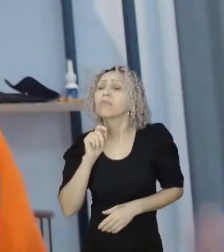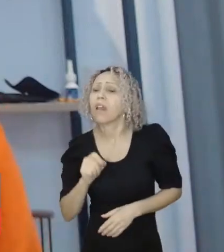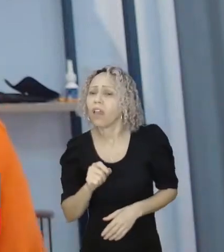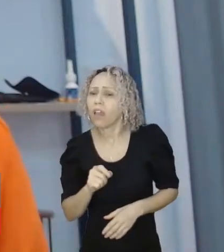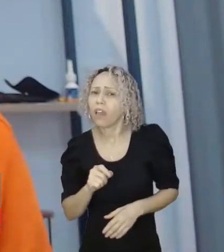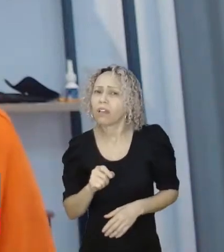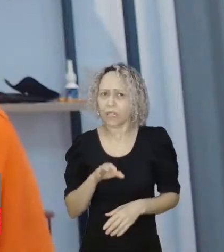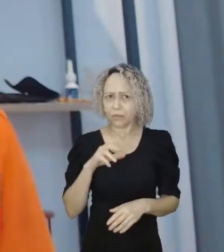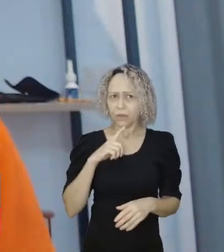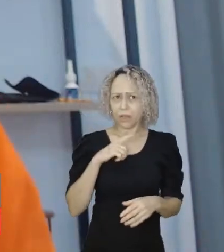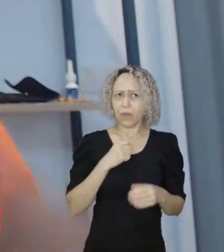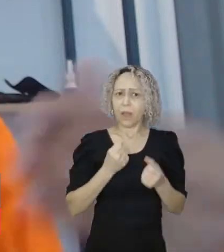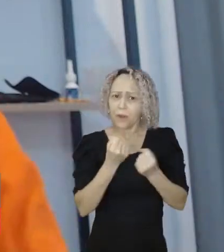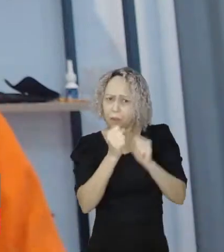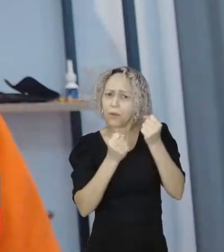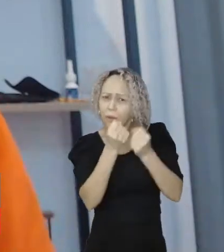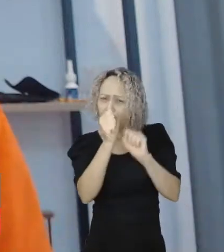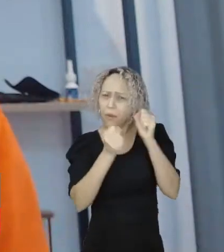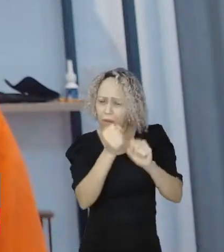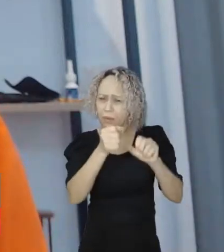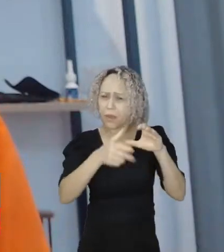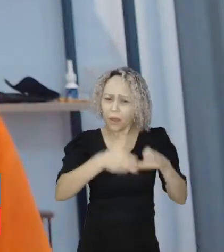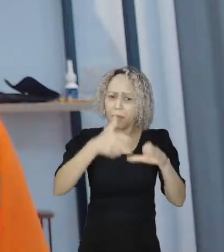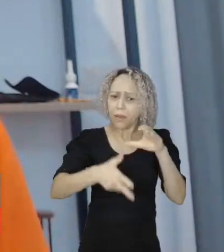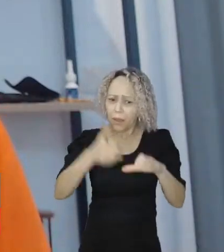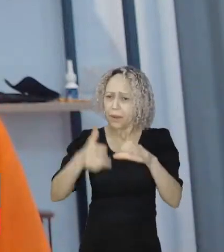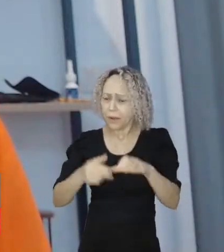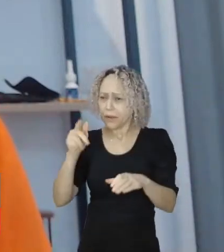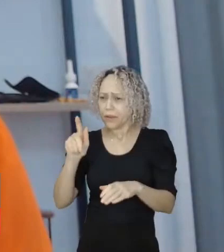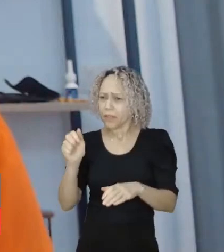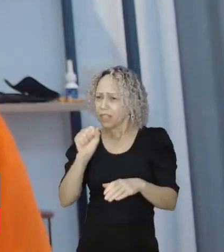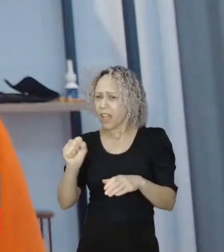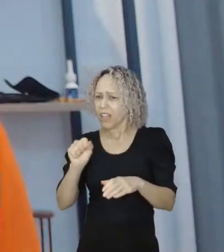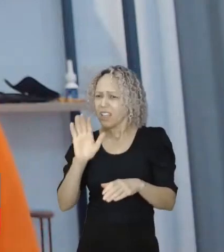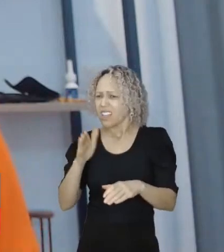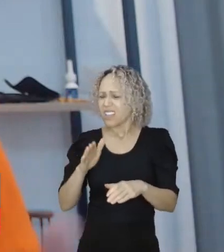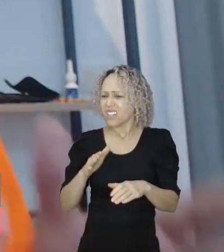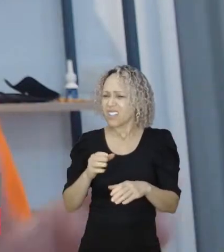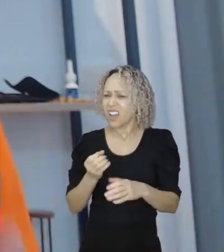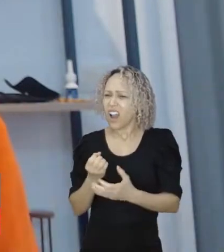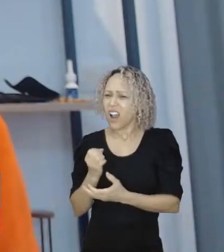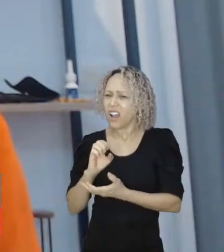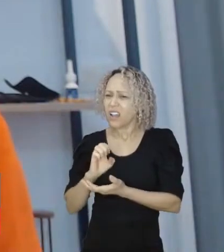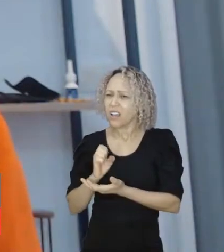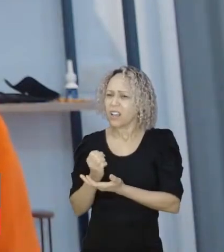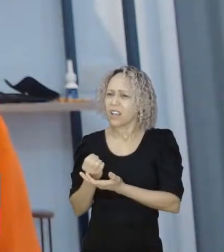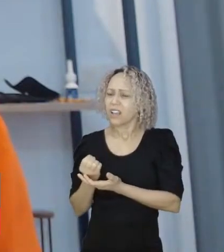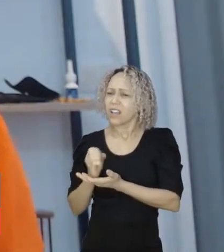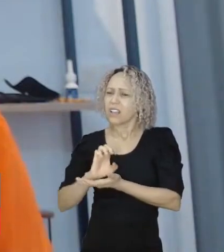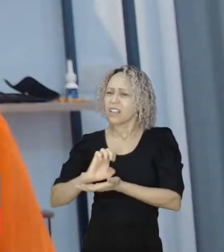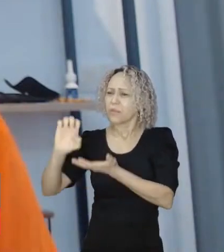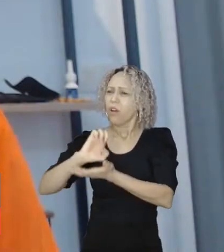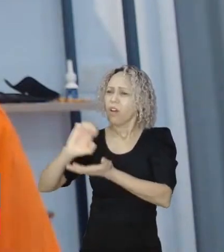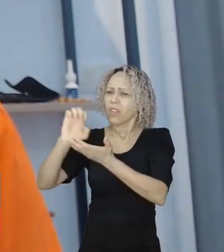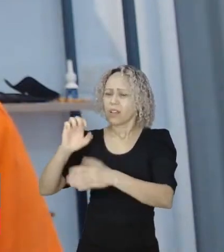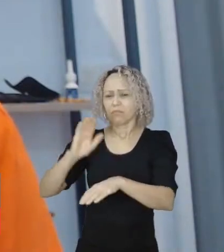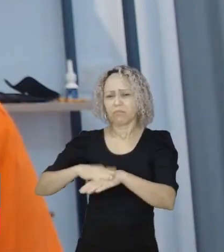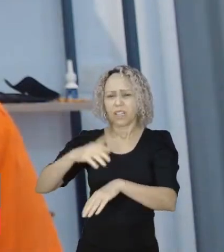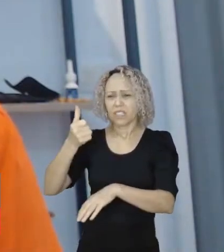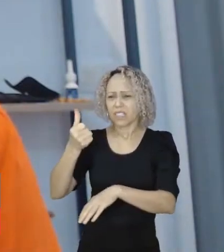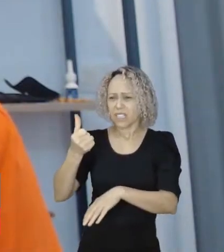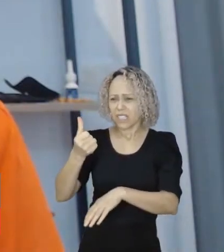gás, já exportamos mais de 1 milhão de barris de petróleo por dia. Com esse planejamento estratégico, chegaremos